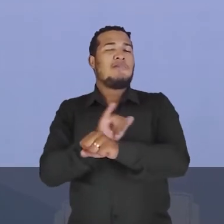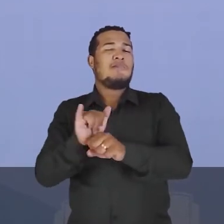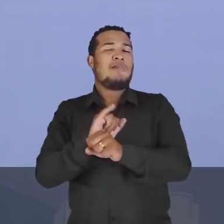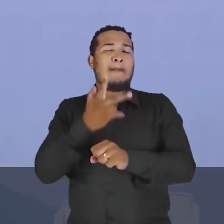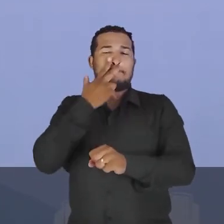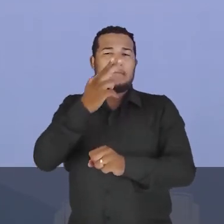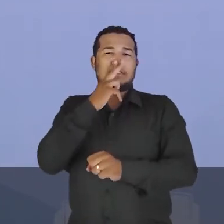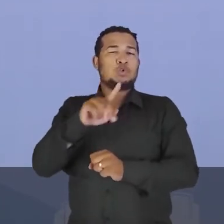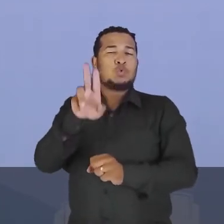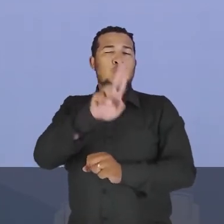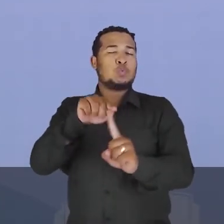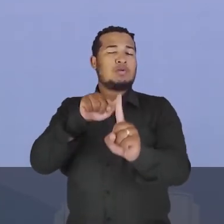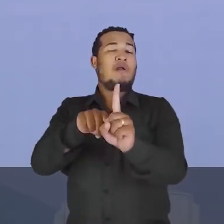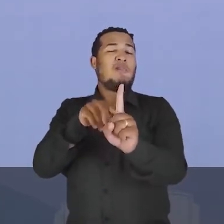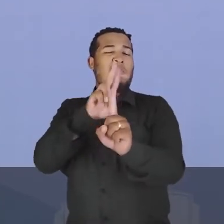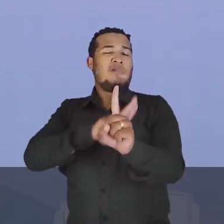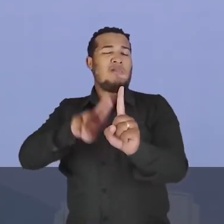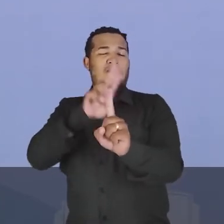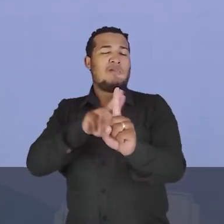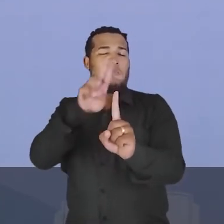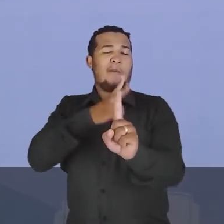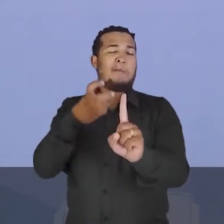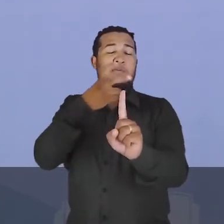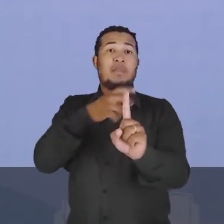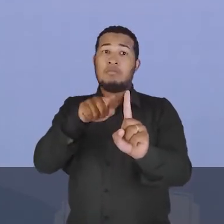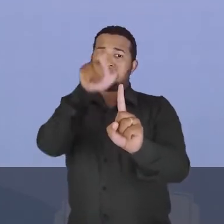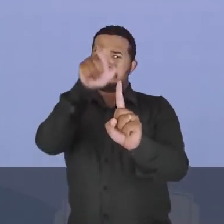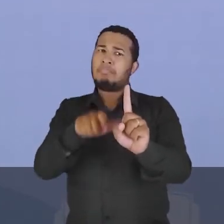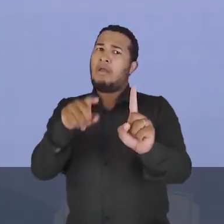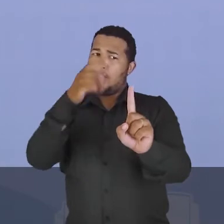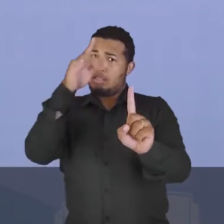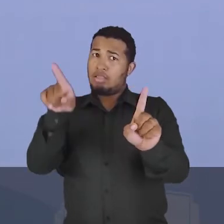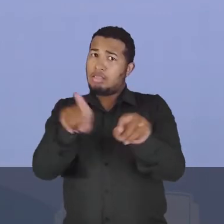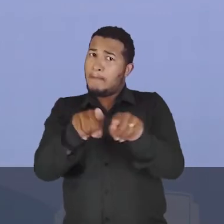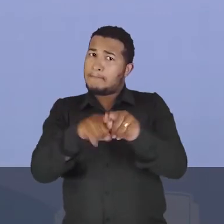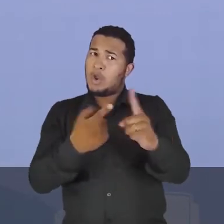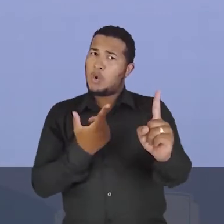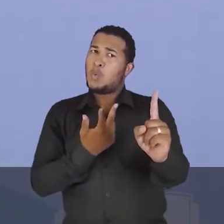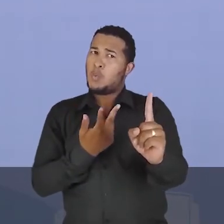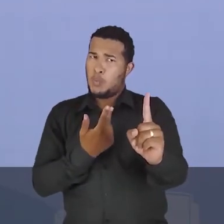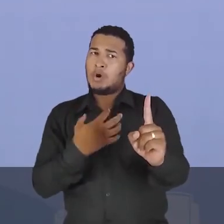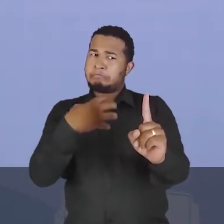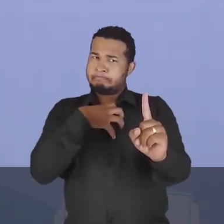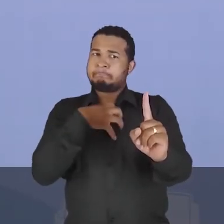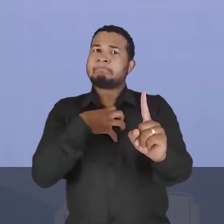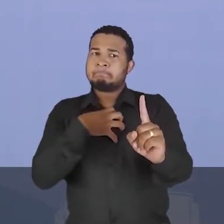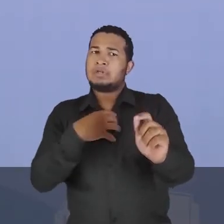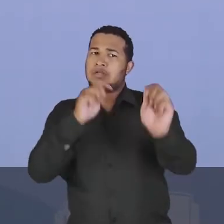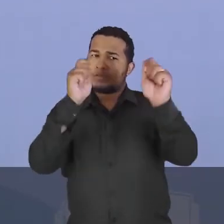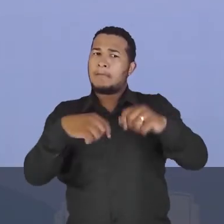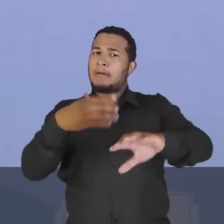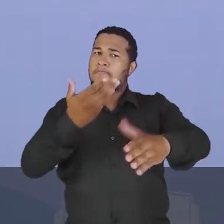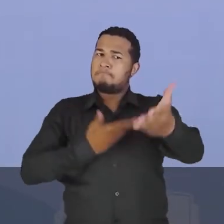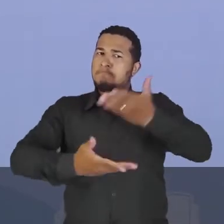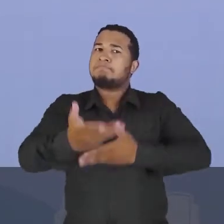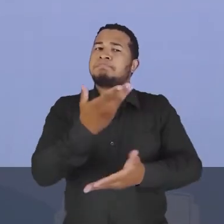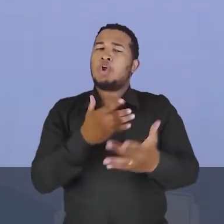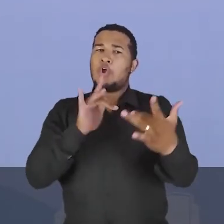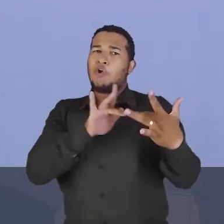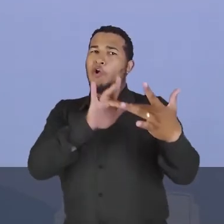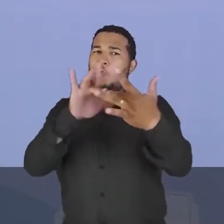objetivo simplesmente. Eu devo respeitar a dignidade dessa pessoa. Eu devo, então, preservar o bom convívio. E preservar o bom